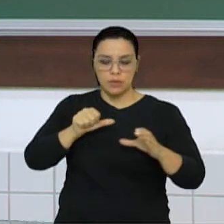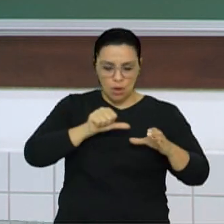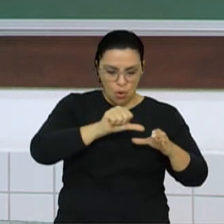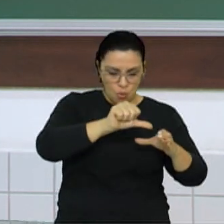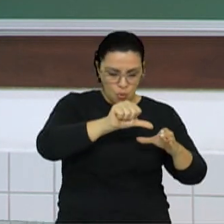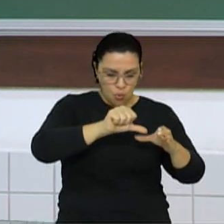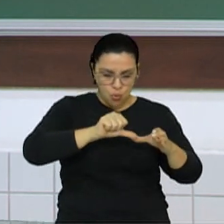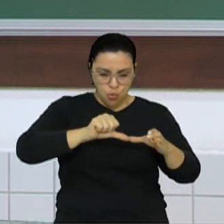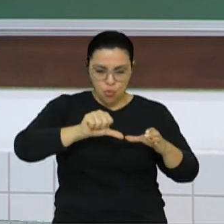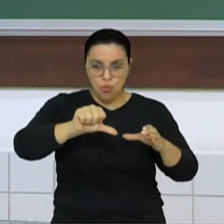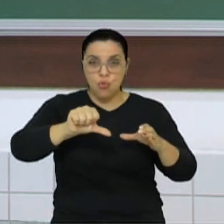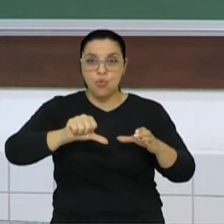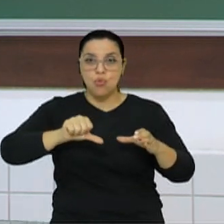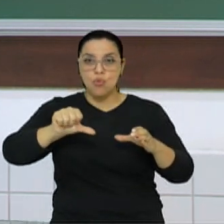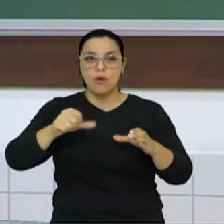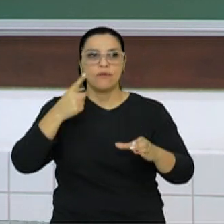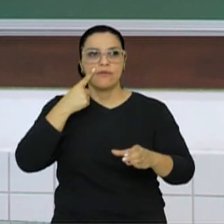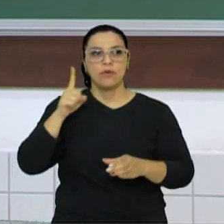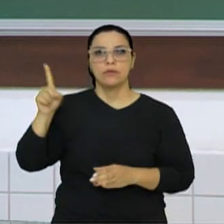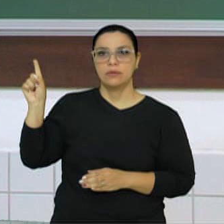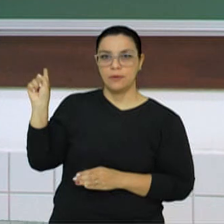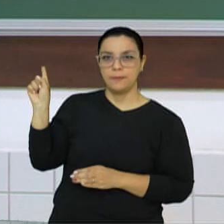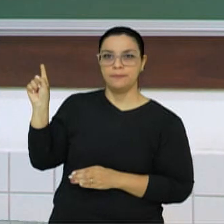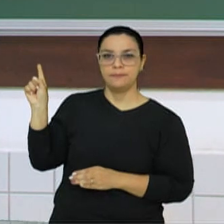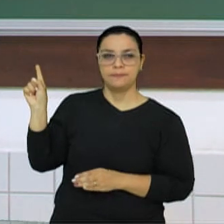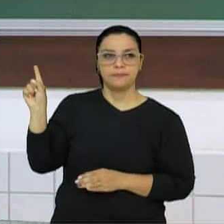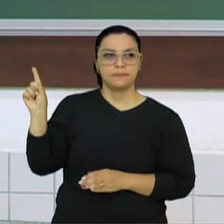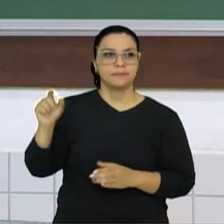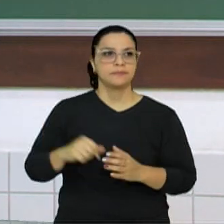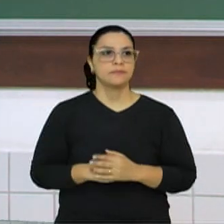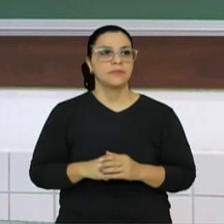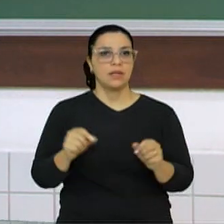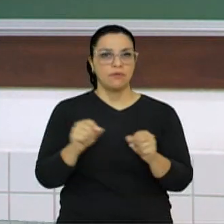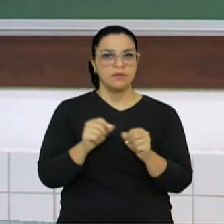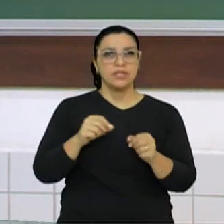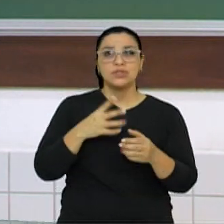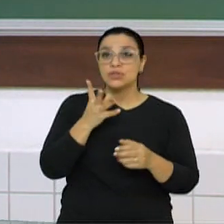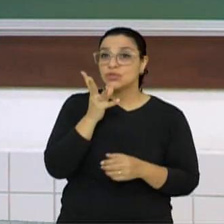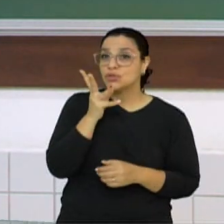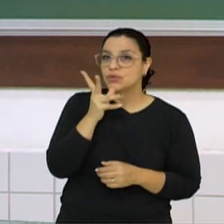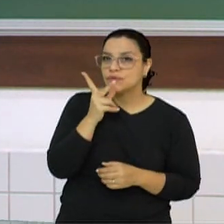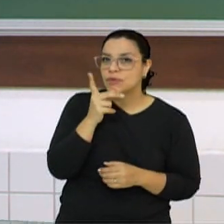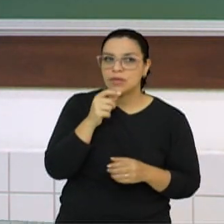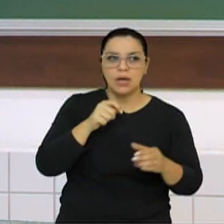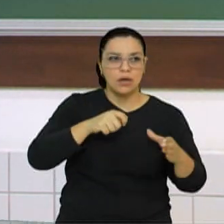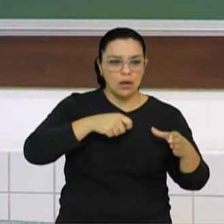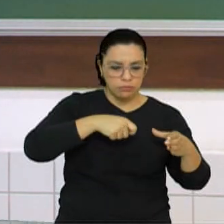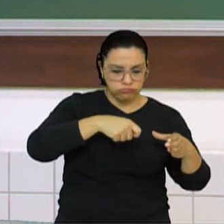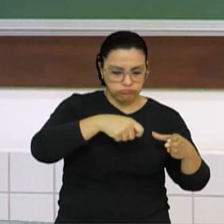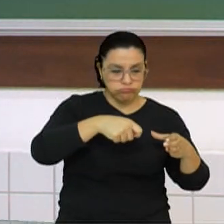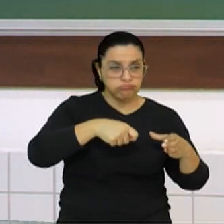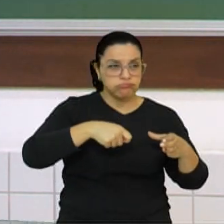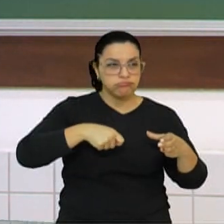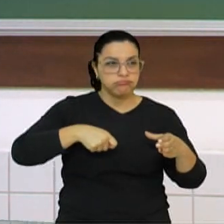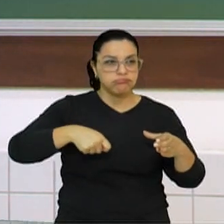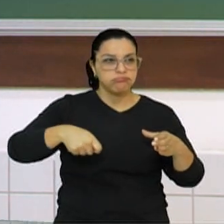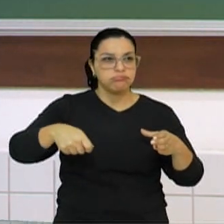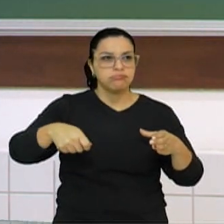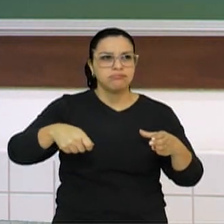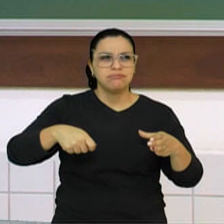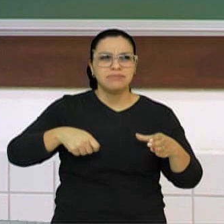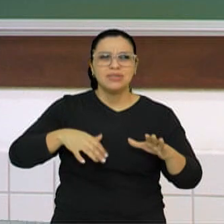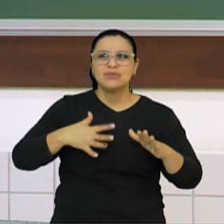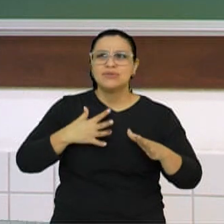essas organelas, tá? Como é que eu cubro essas organelas? Jogando a outra parte, né, a outra quantidade aqui por cima, com